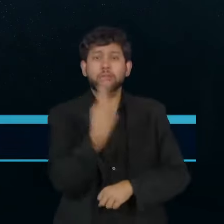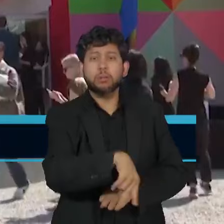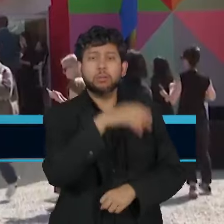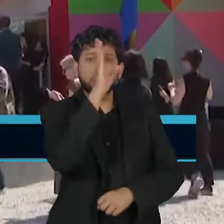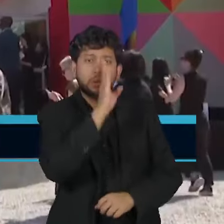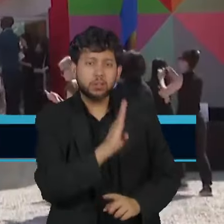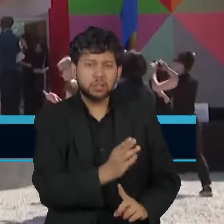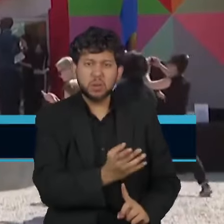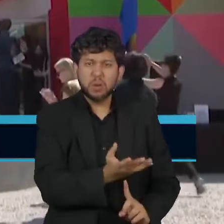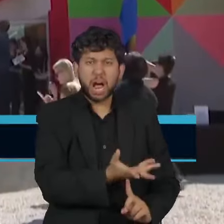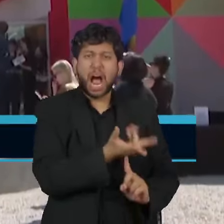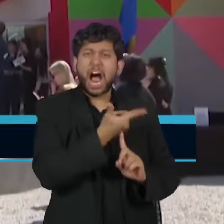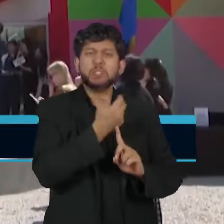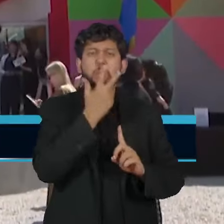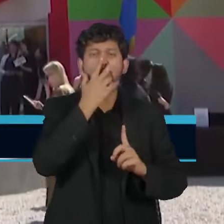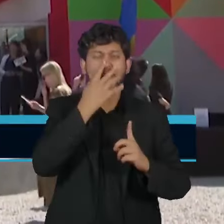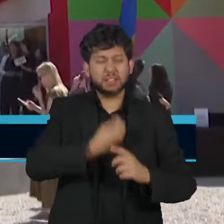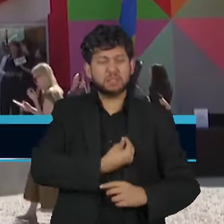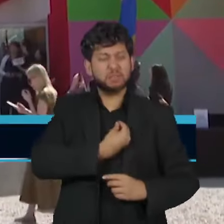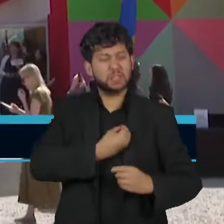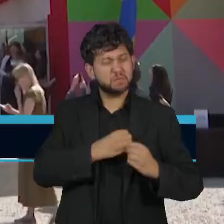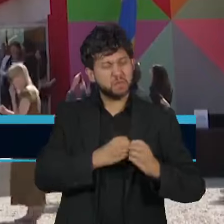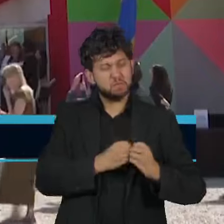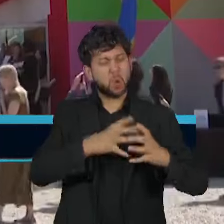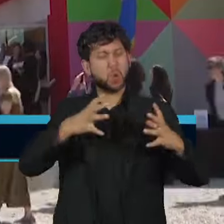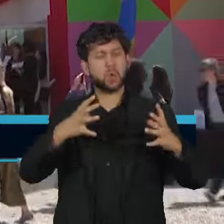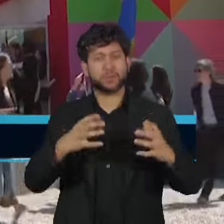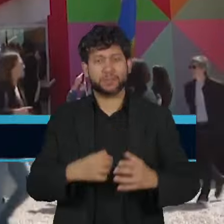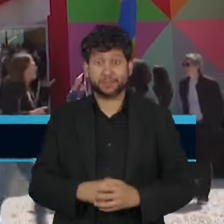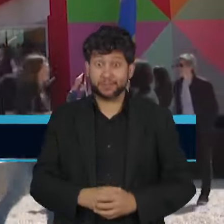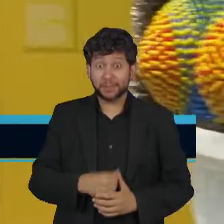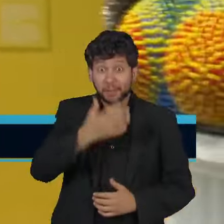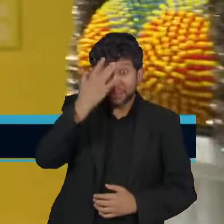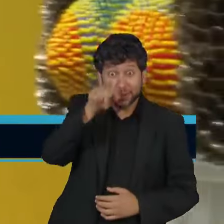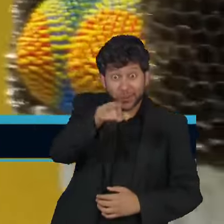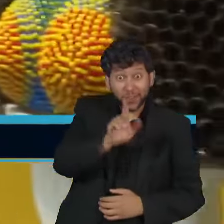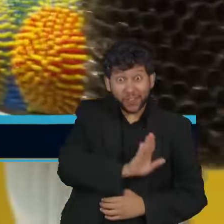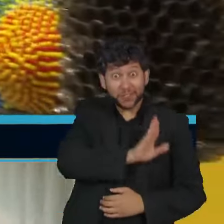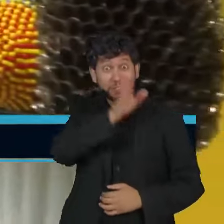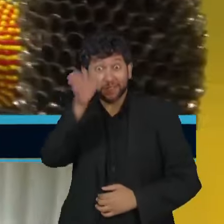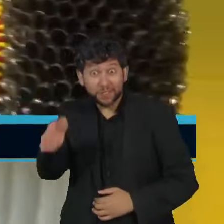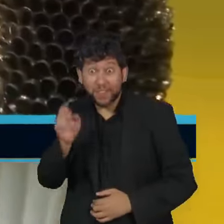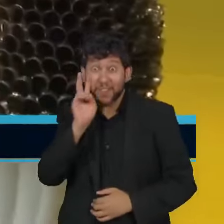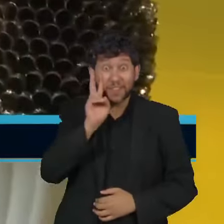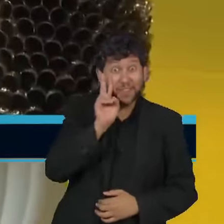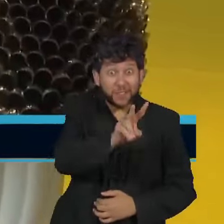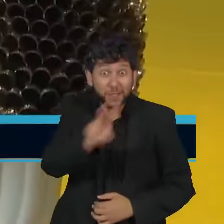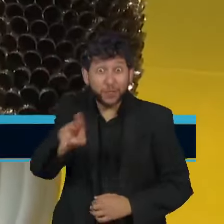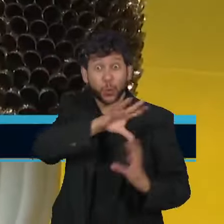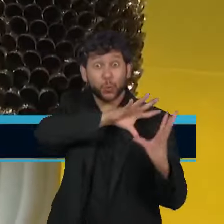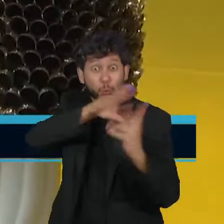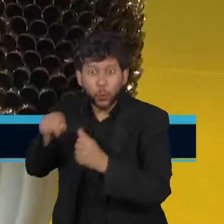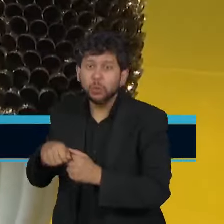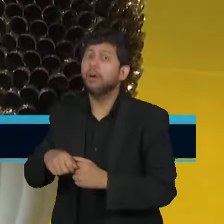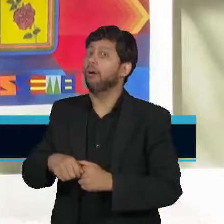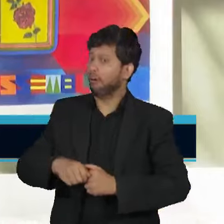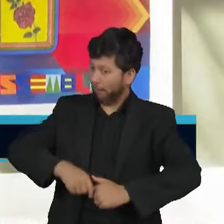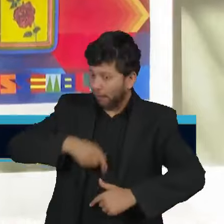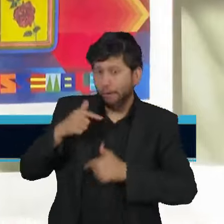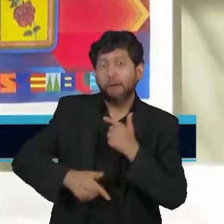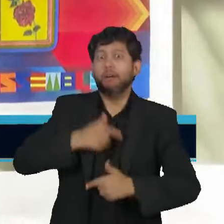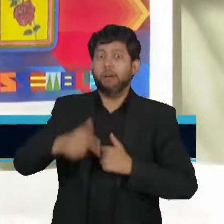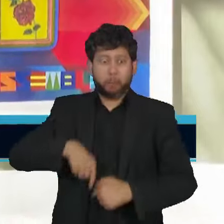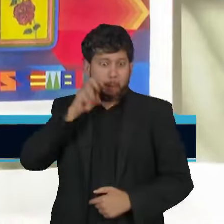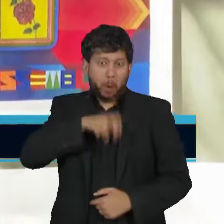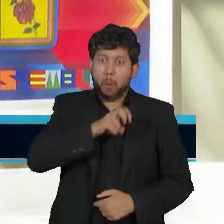pulsante o visitante tem que fazer uma verdadeira maratona se quiser ver tudo que a Bienal apresenta